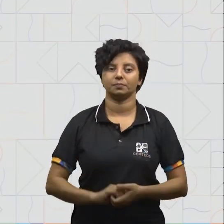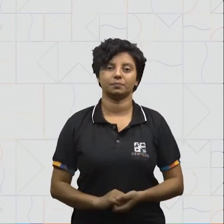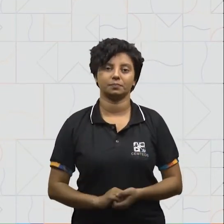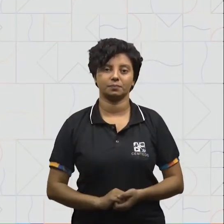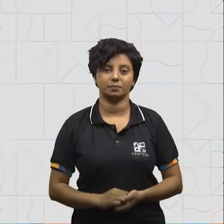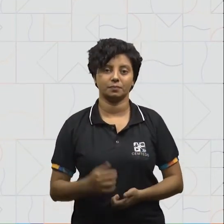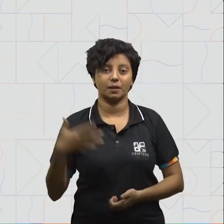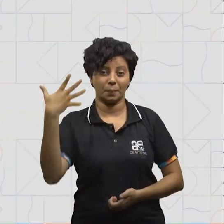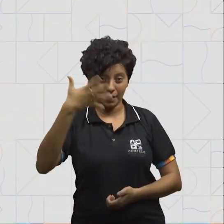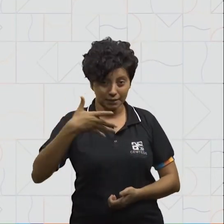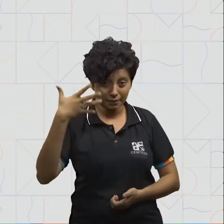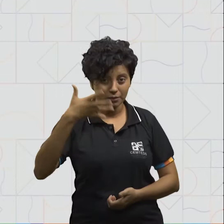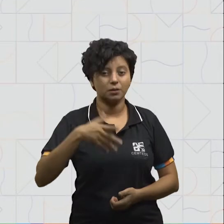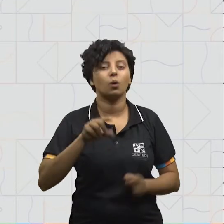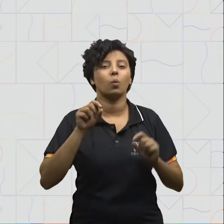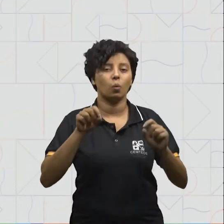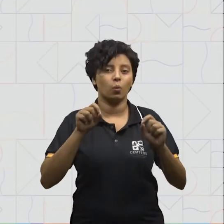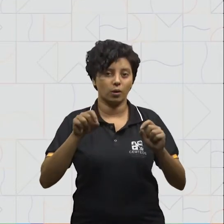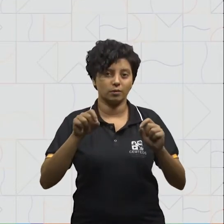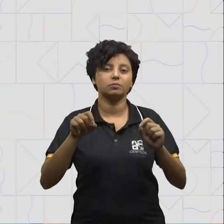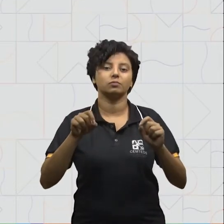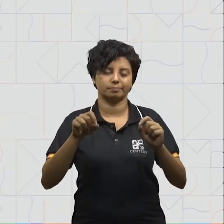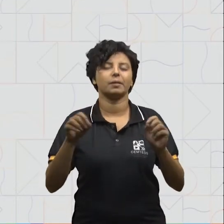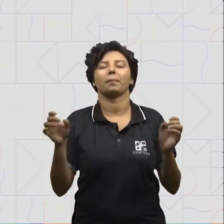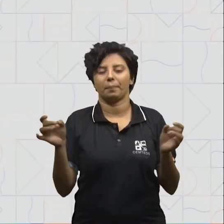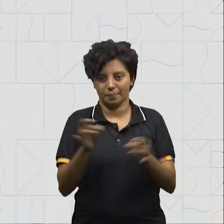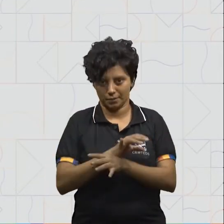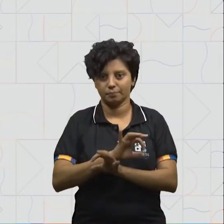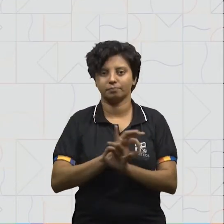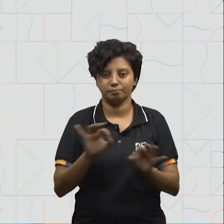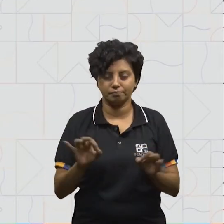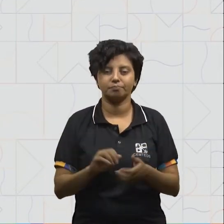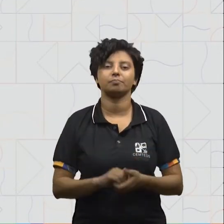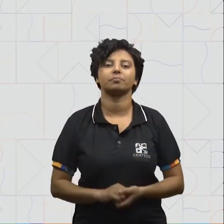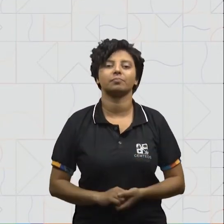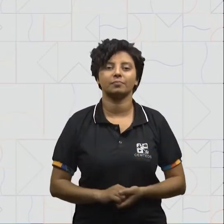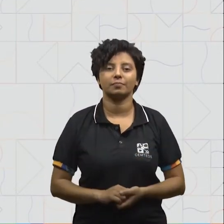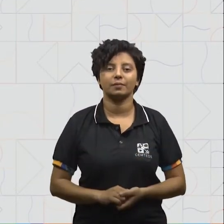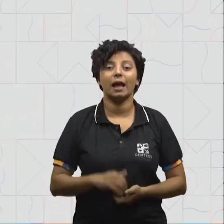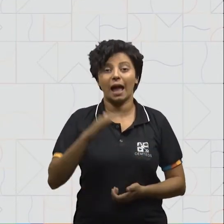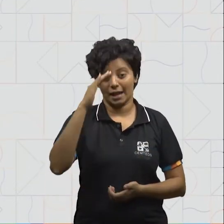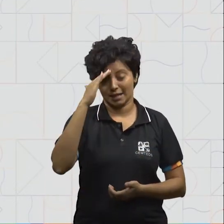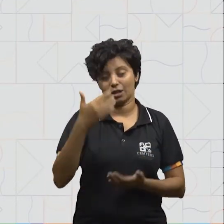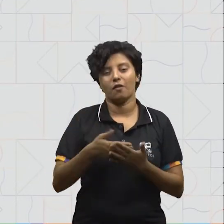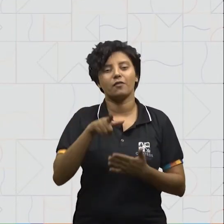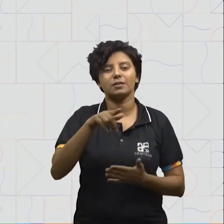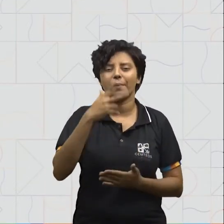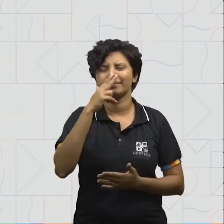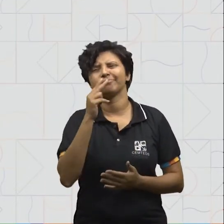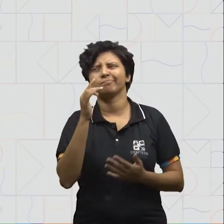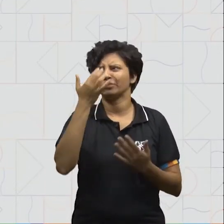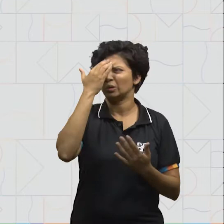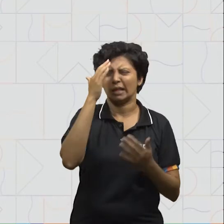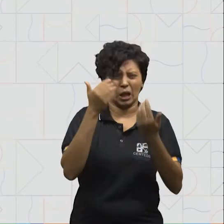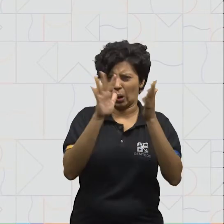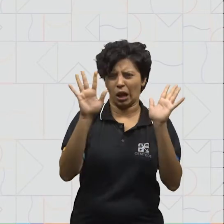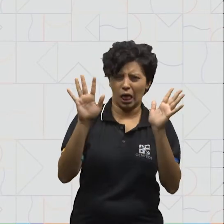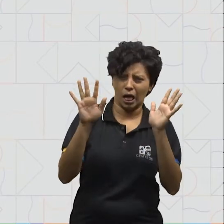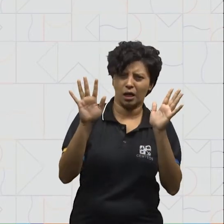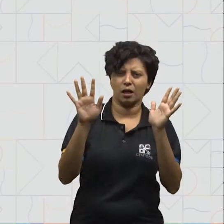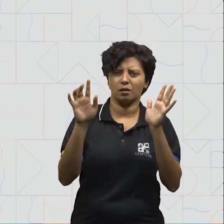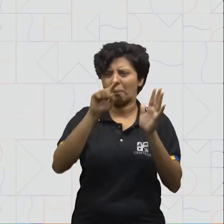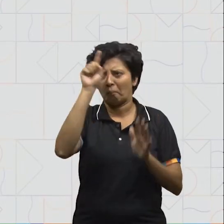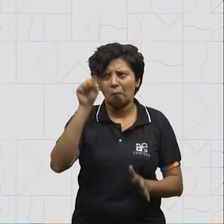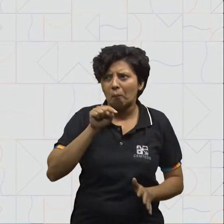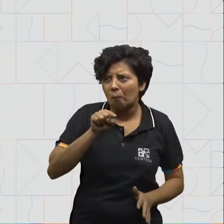A mensagem que tivemos dessa conversa foi transmitida com sucesso e garanto que você não ficou com aquele ponto de interrogação na